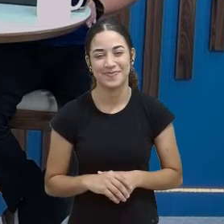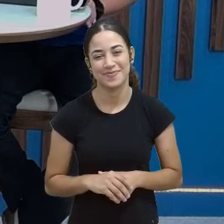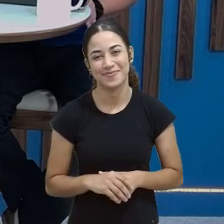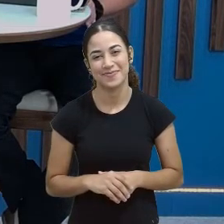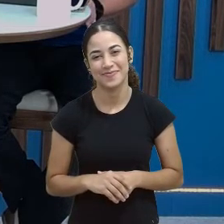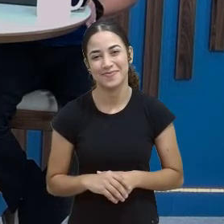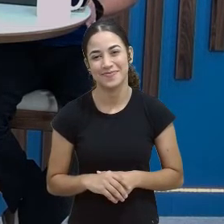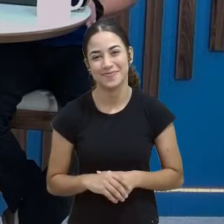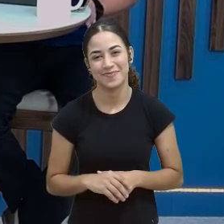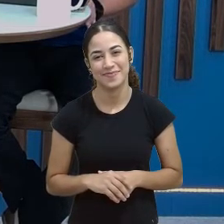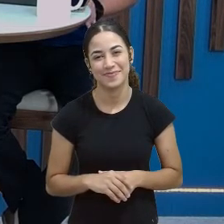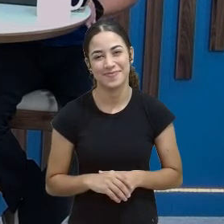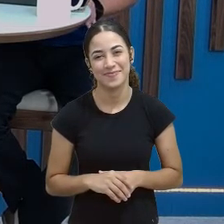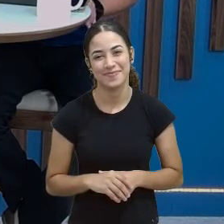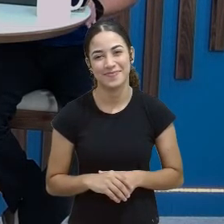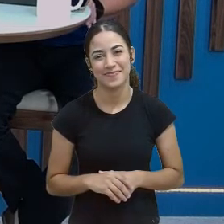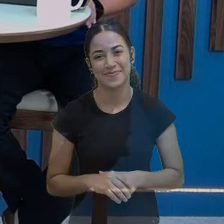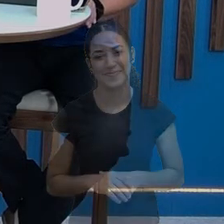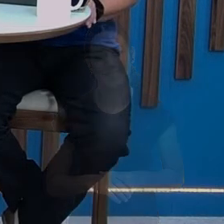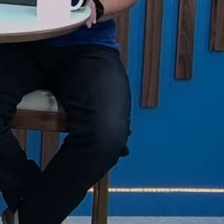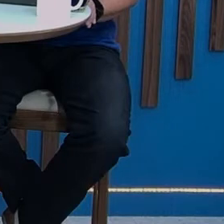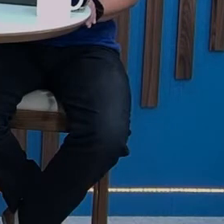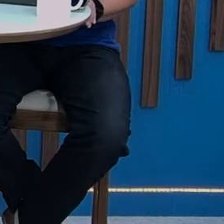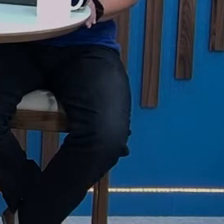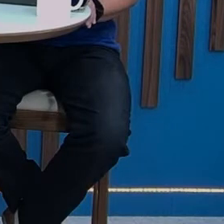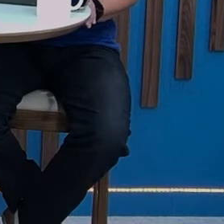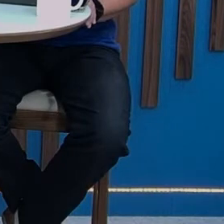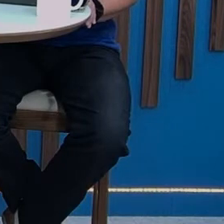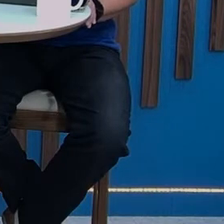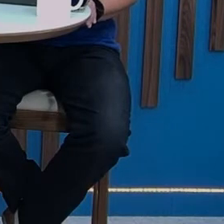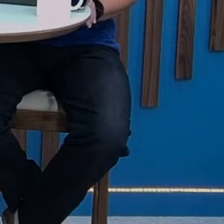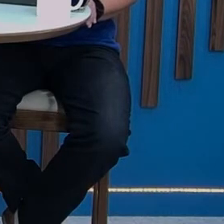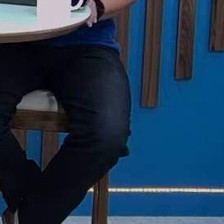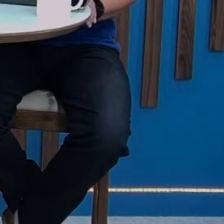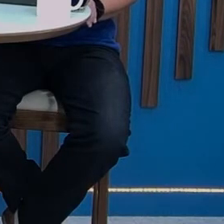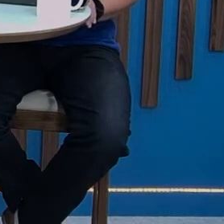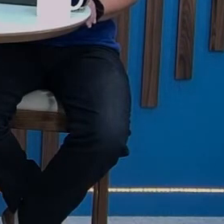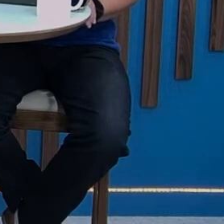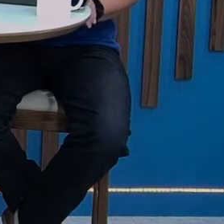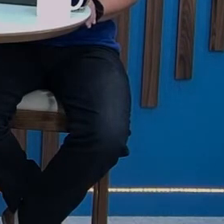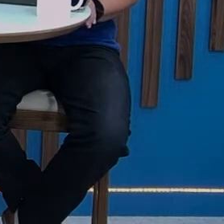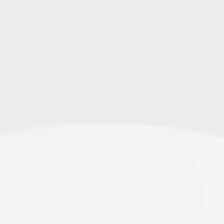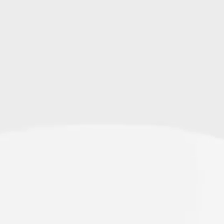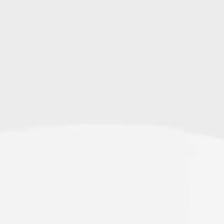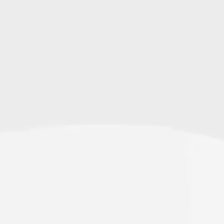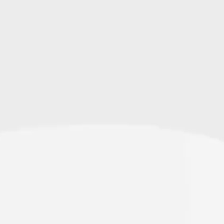meu bem. É cantor.